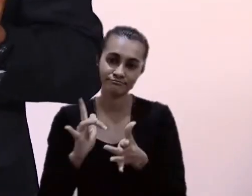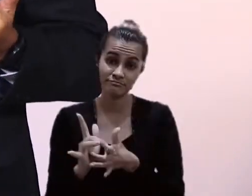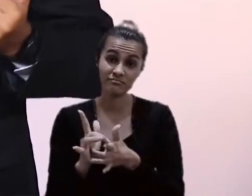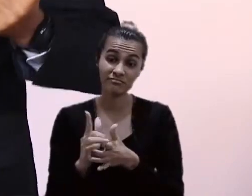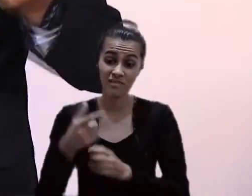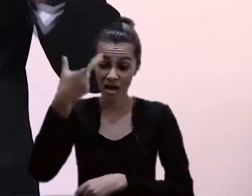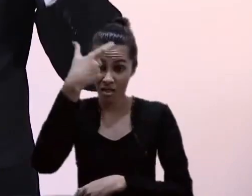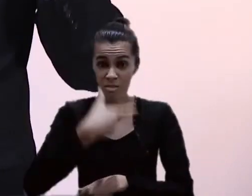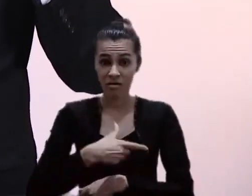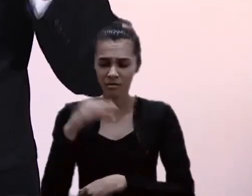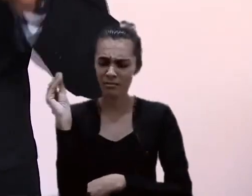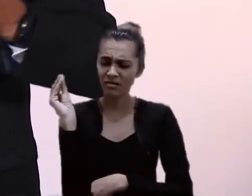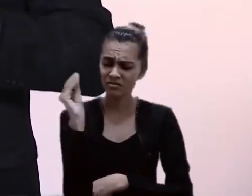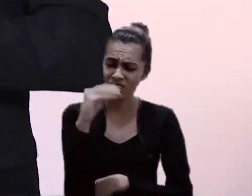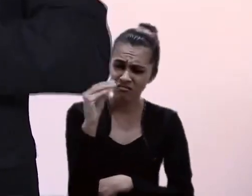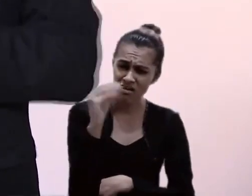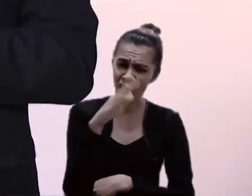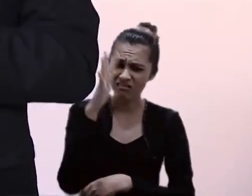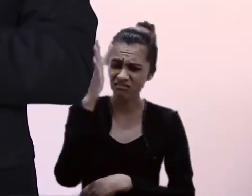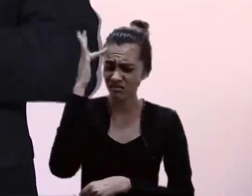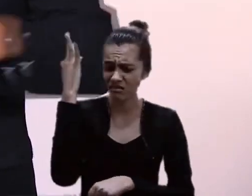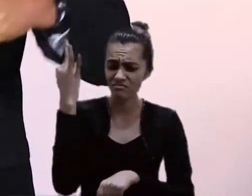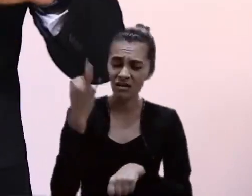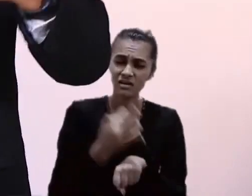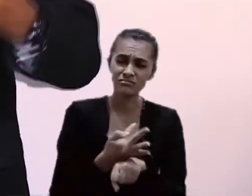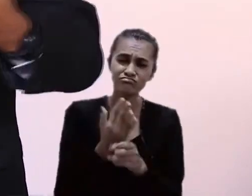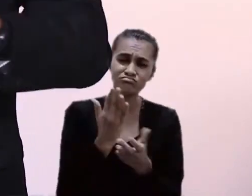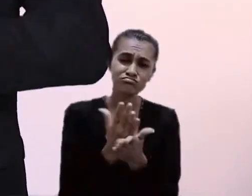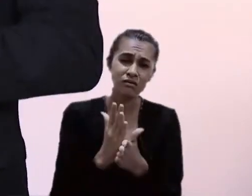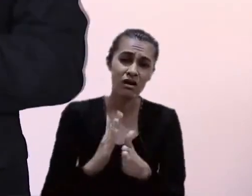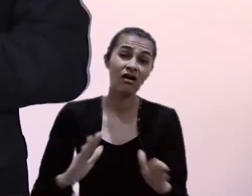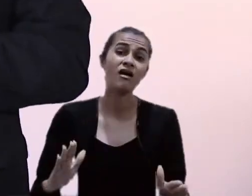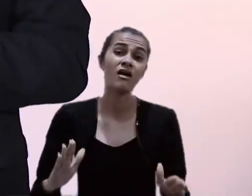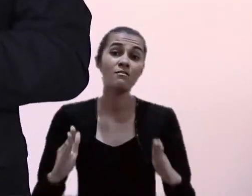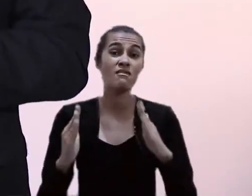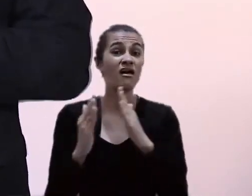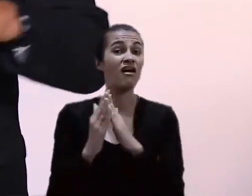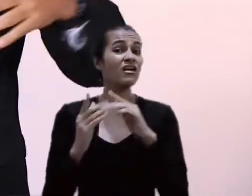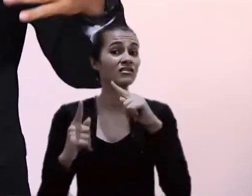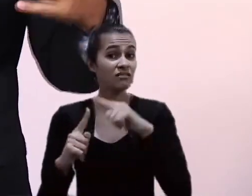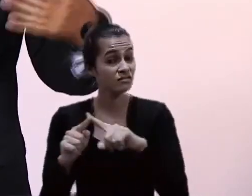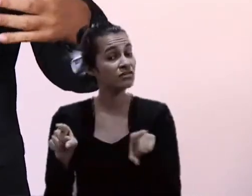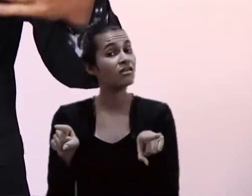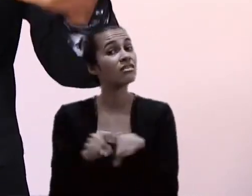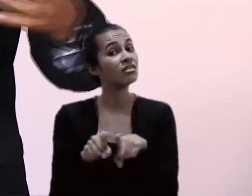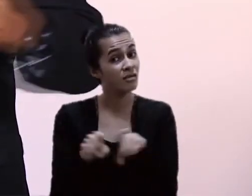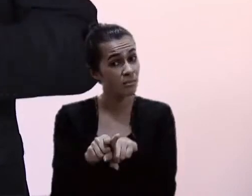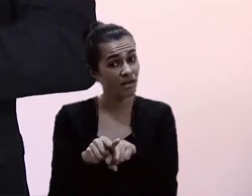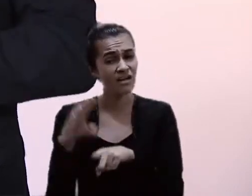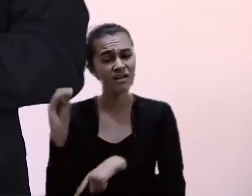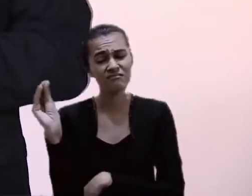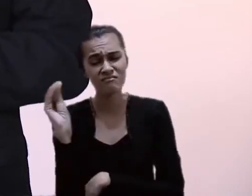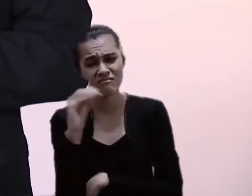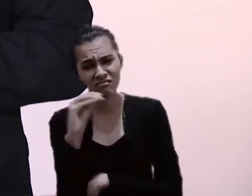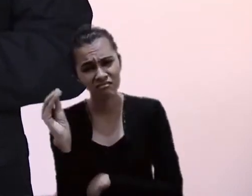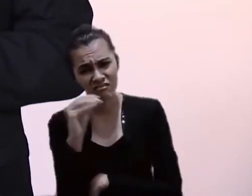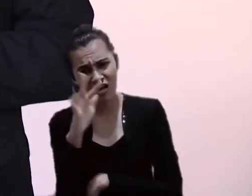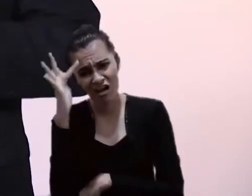fé, a nossa igreja perde a espiritualidade, perde a força. A nossa família se